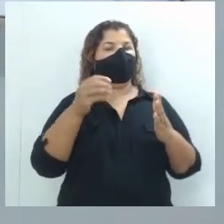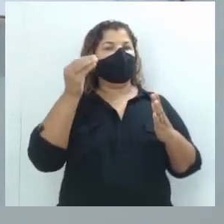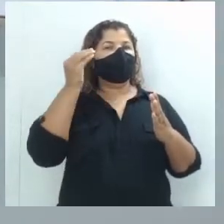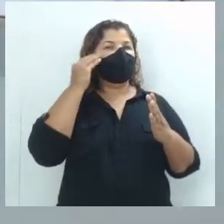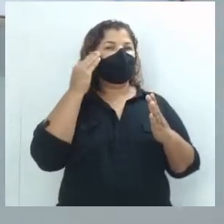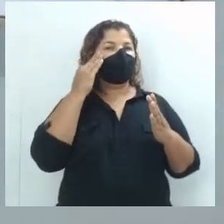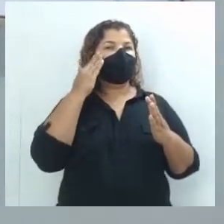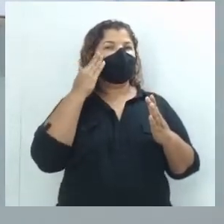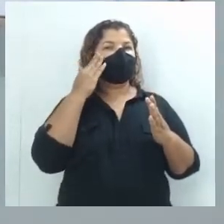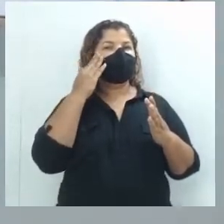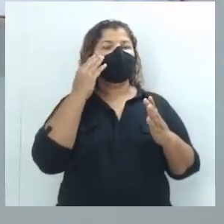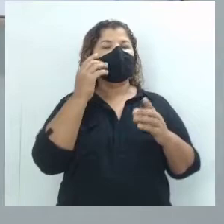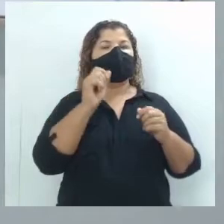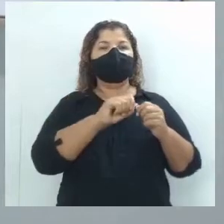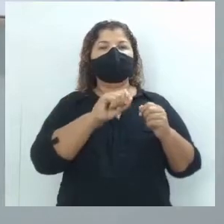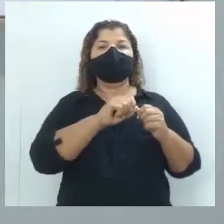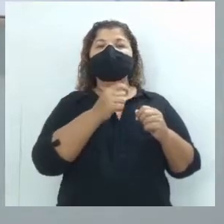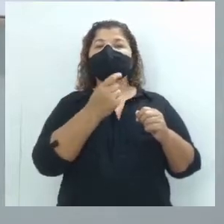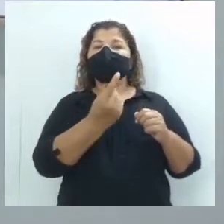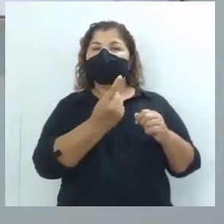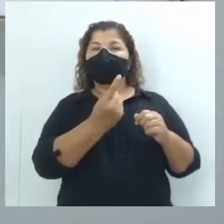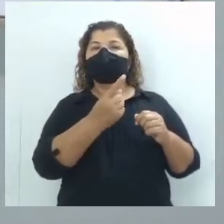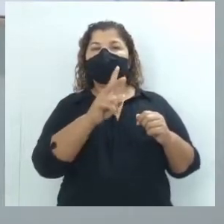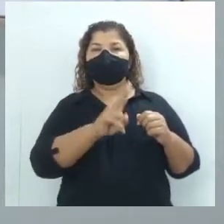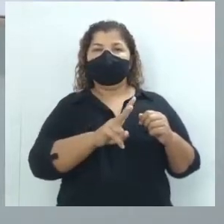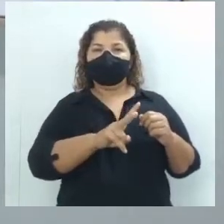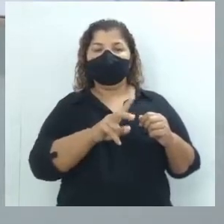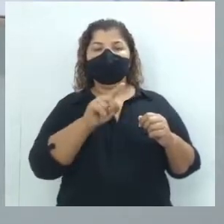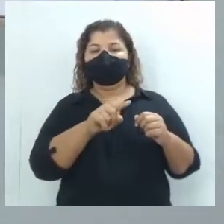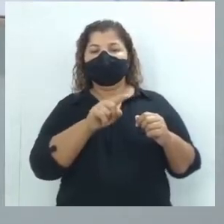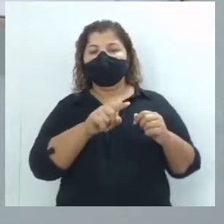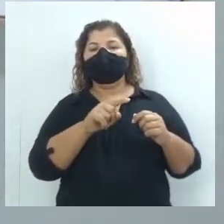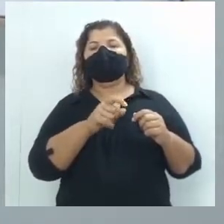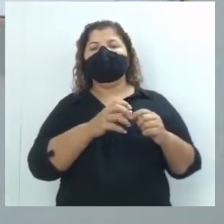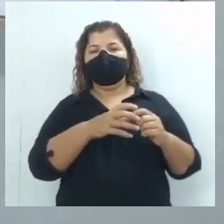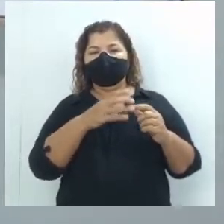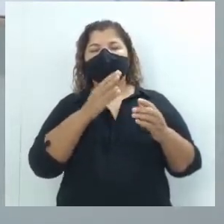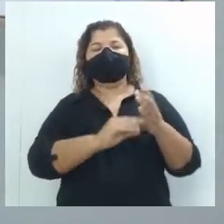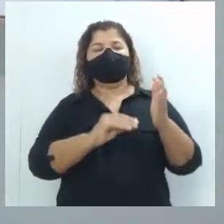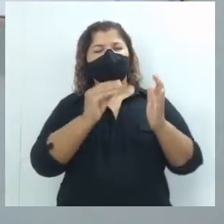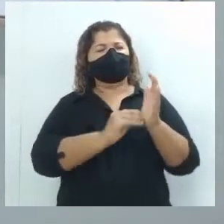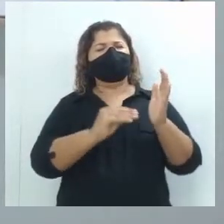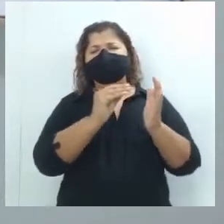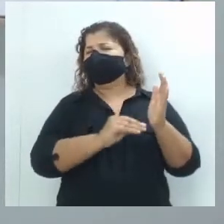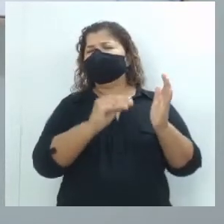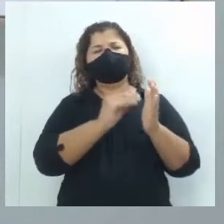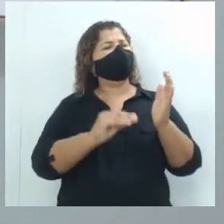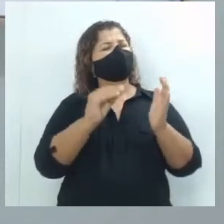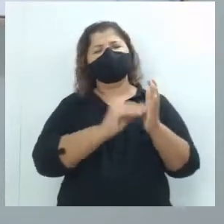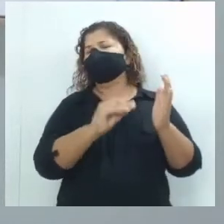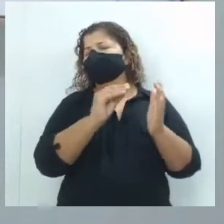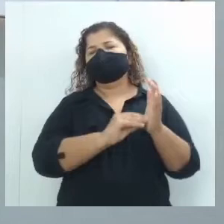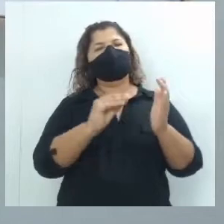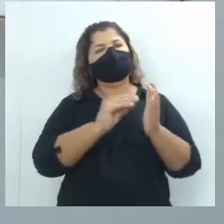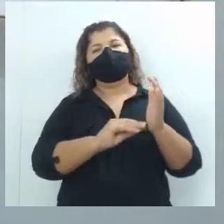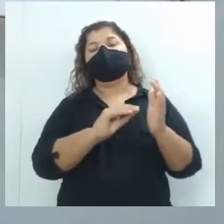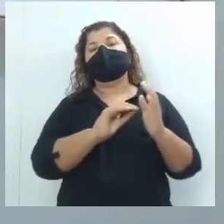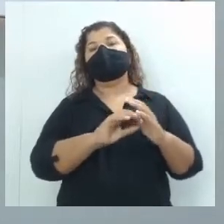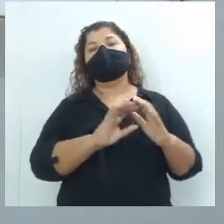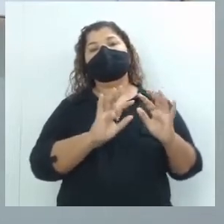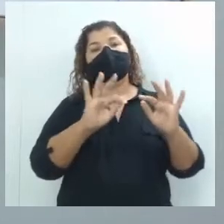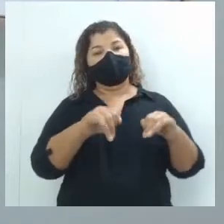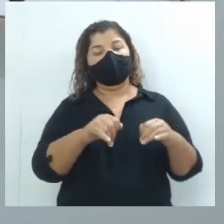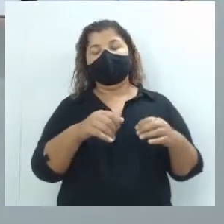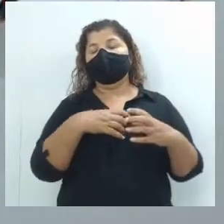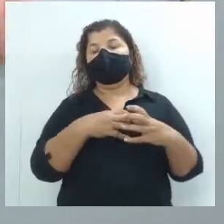mais que eu só tenha feito uma vez, esse danado desse processo vai se repetir várias vezes, para que no final você